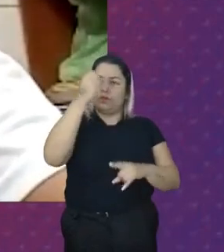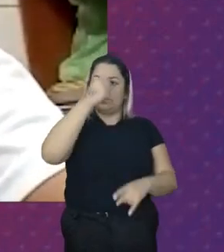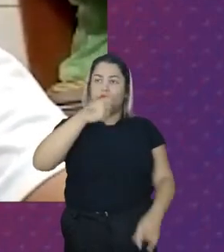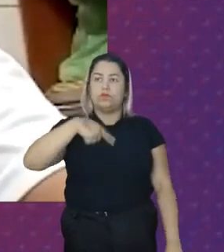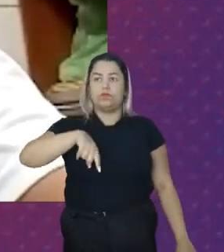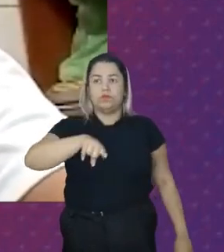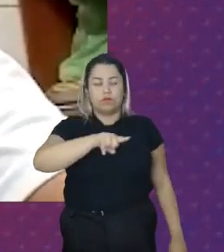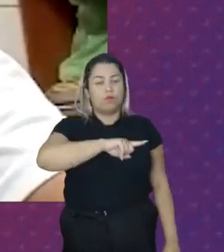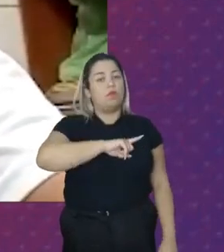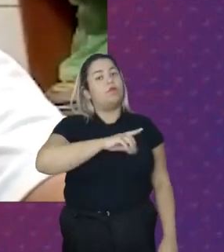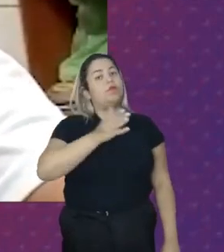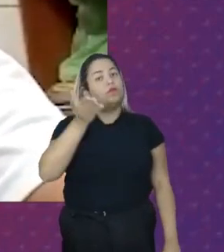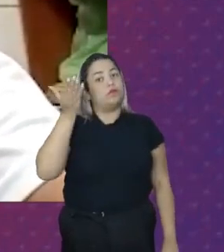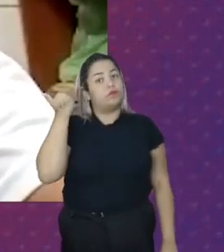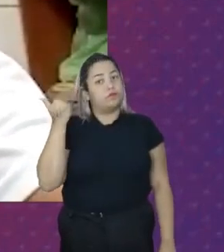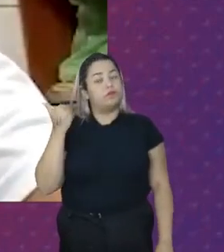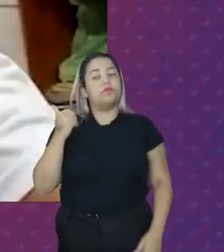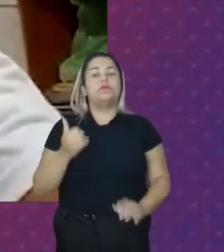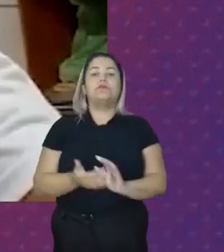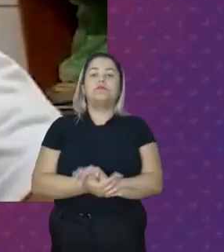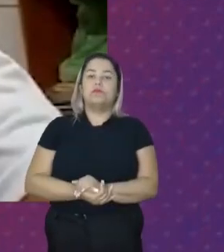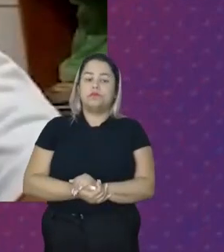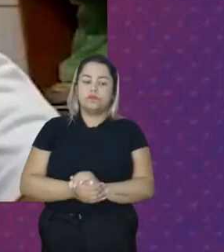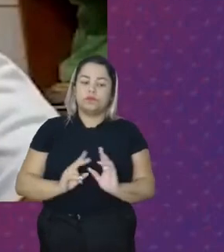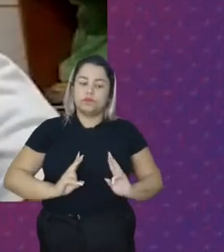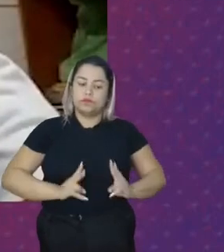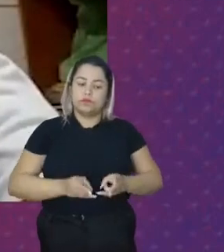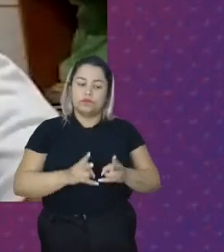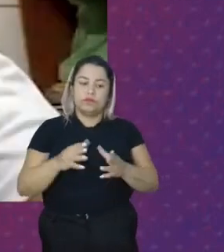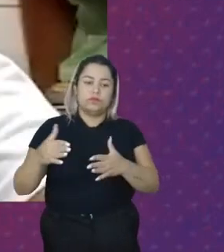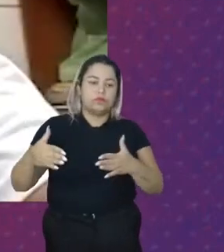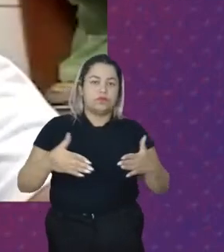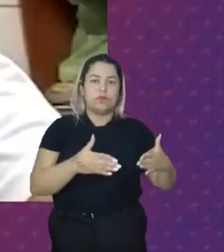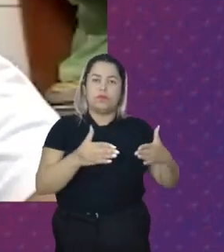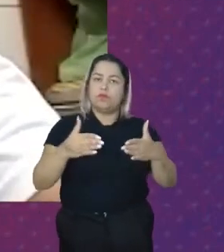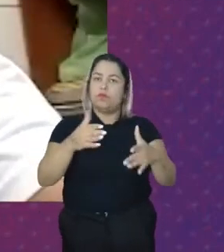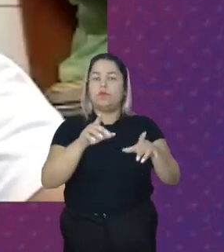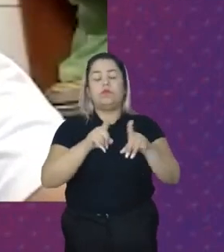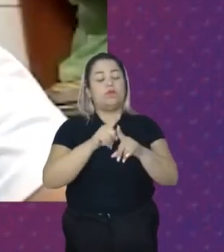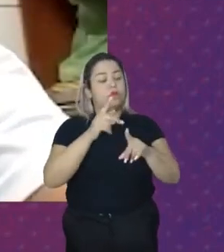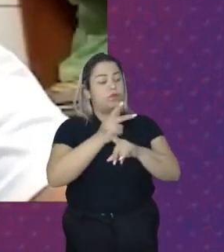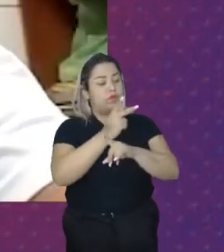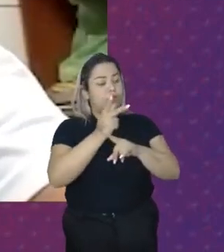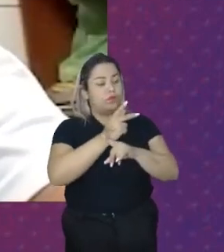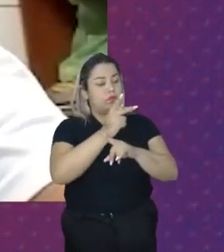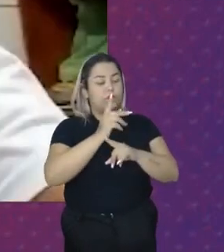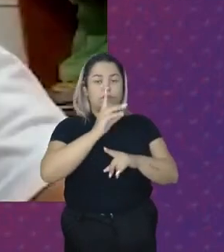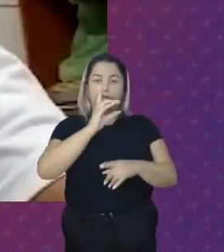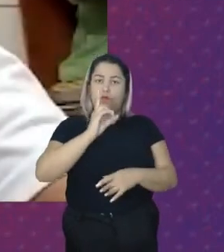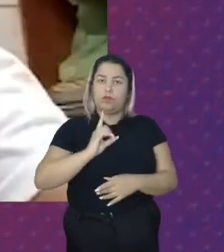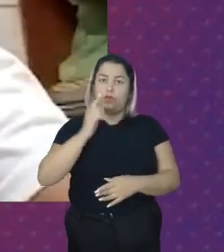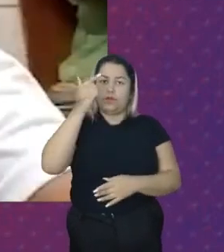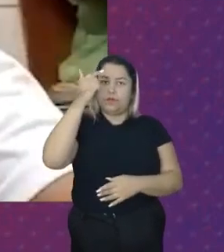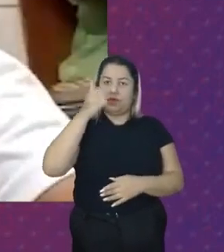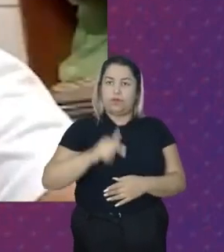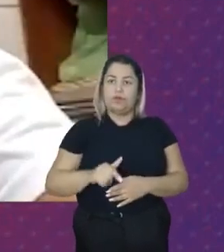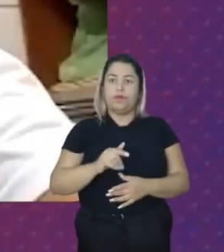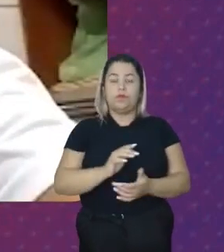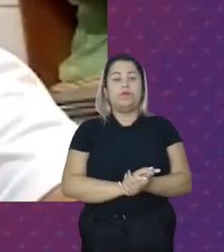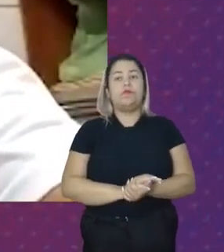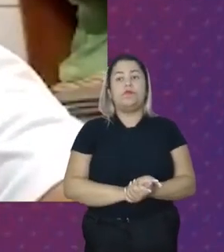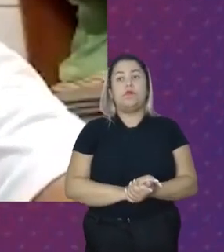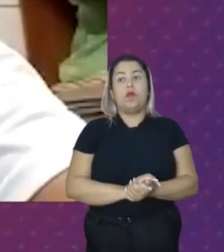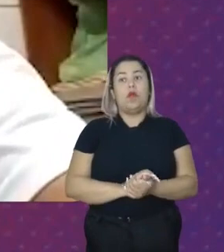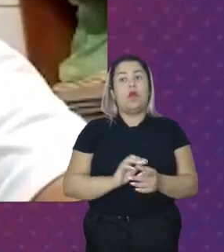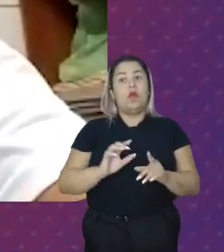Naquela época E aí Sempre caminhando Sempre caminhando Buscando direitos Conseguimos A convenção